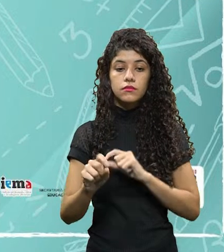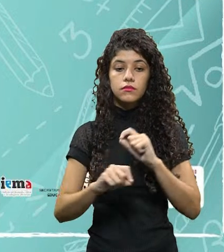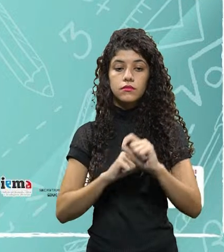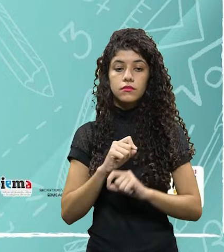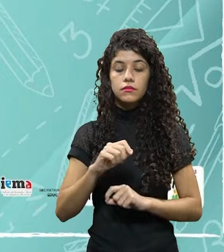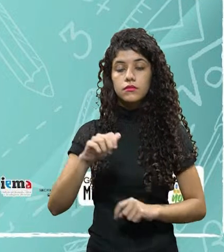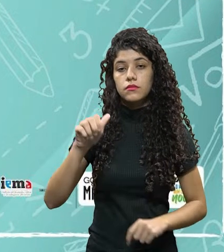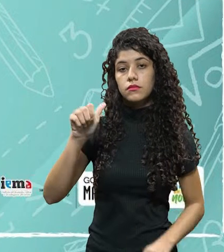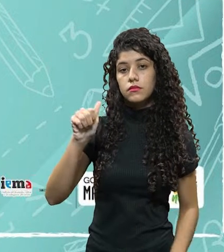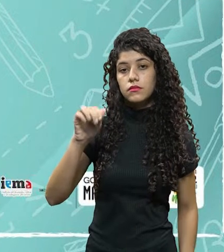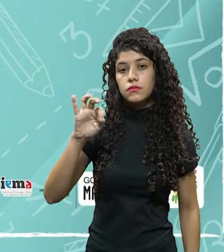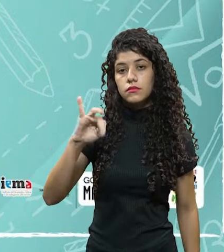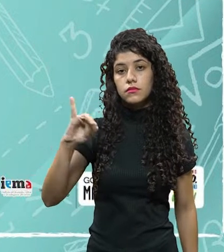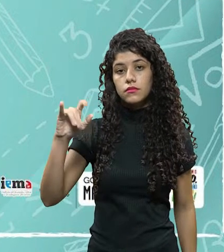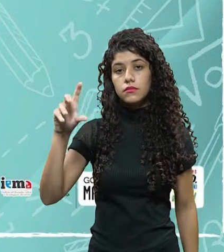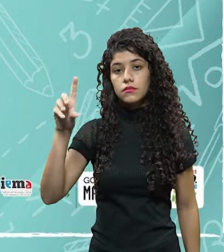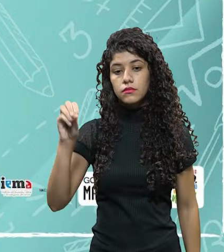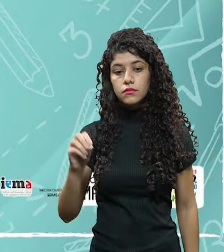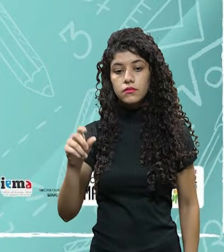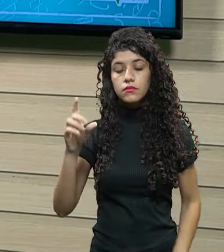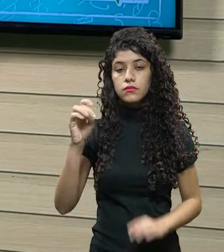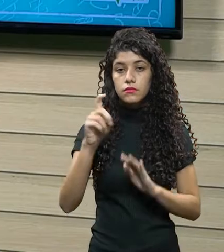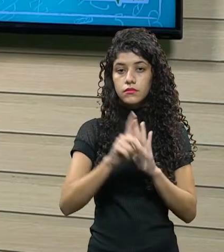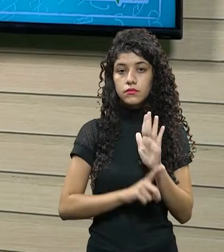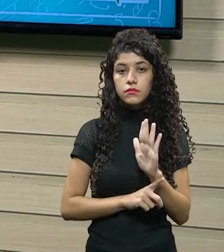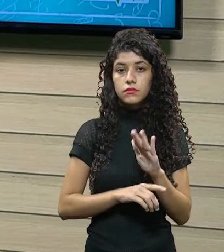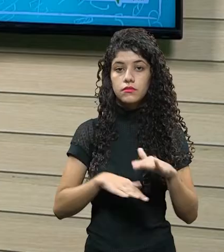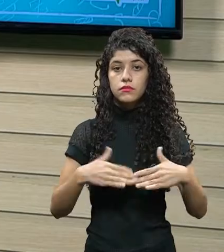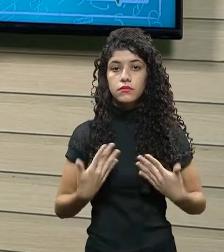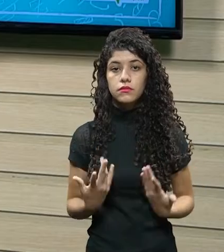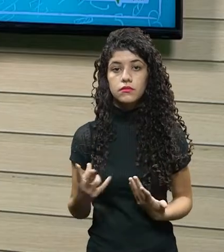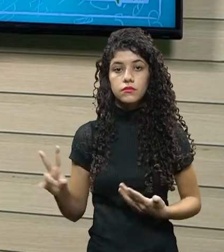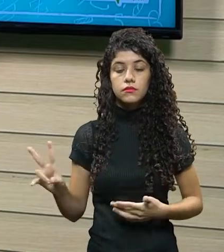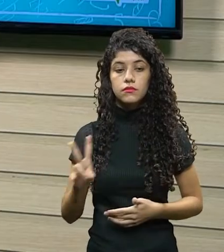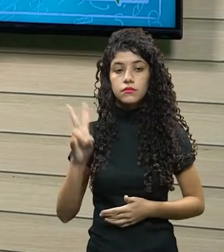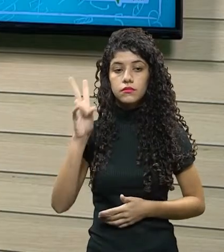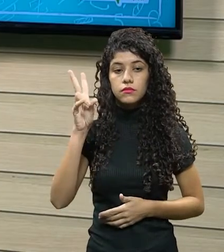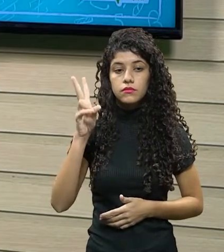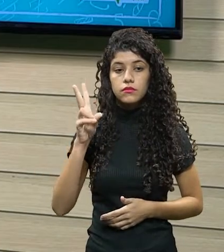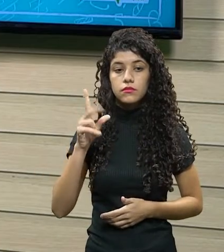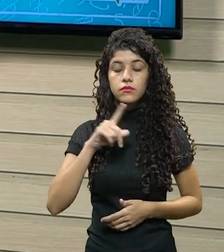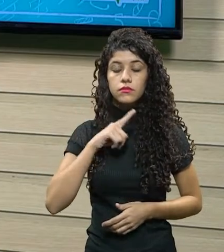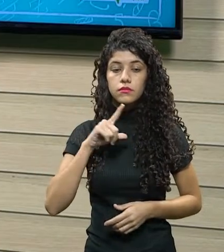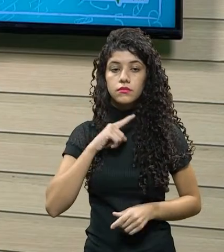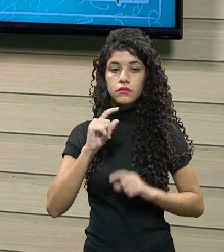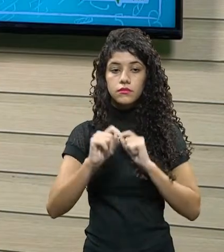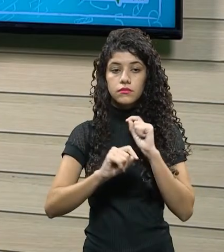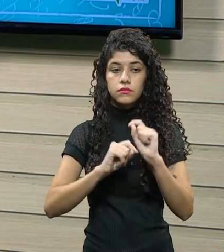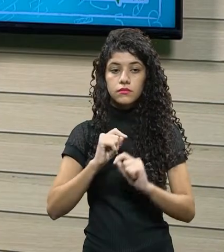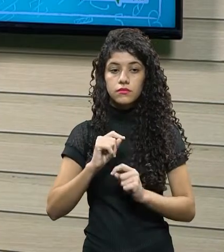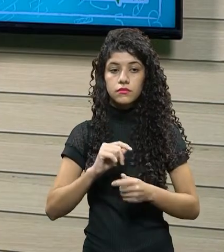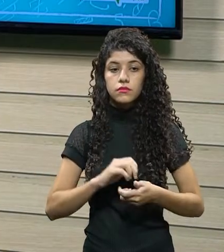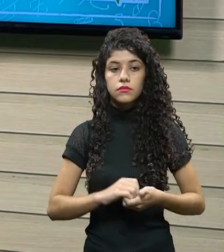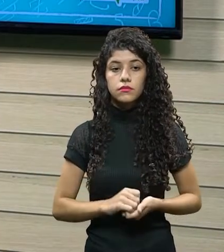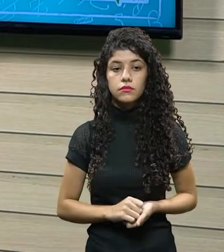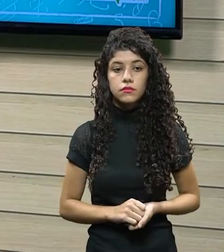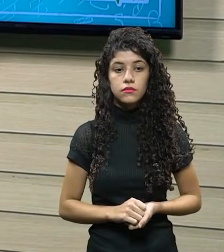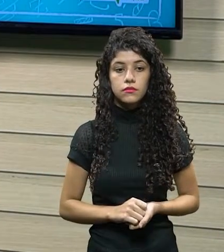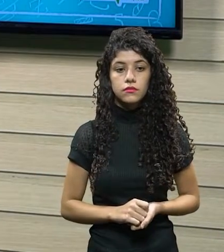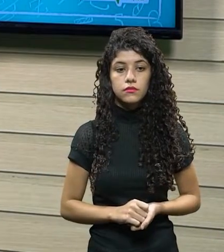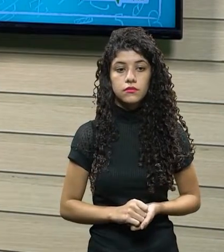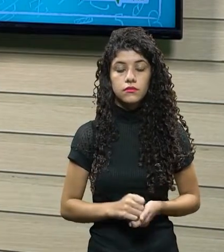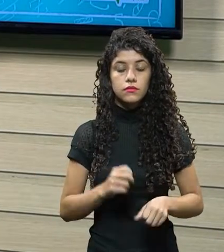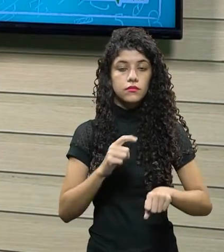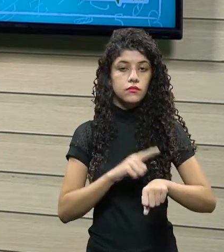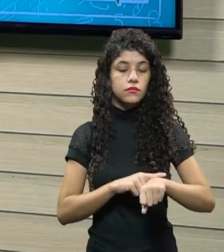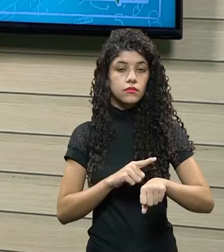ativo, então está vinculado ao quê? Ao direito. Então é um valor que a empresa tem que está pertencente ao banco naquele